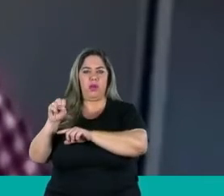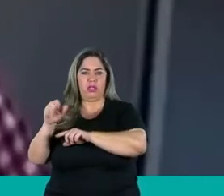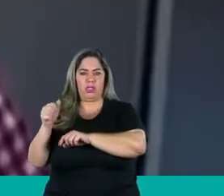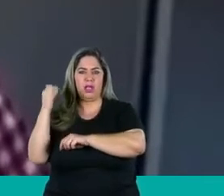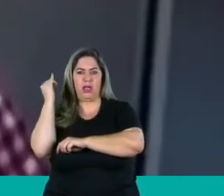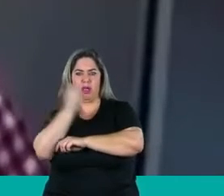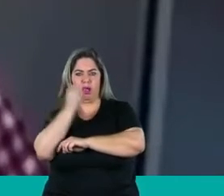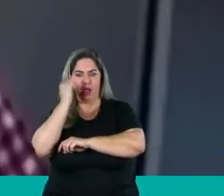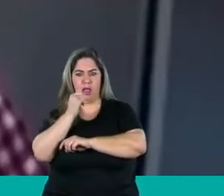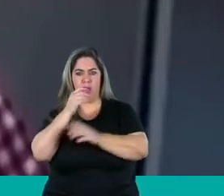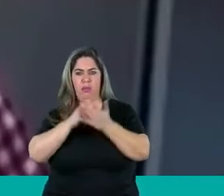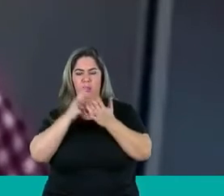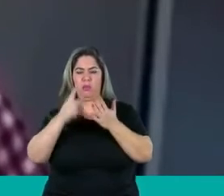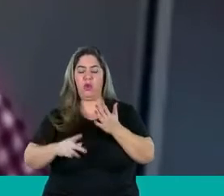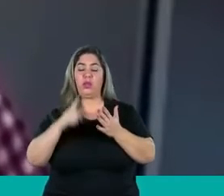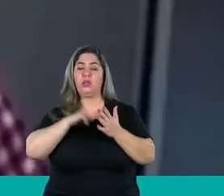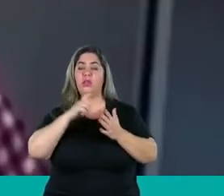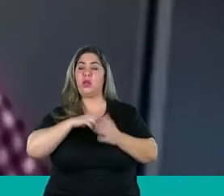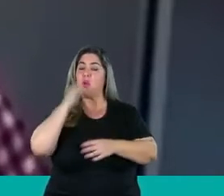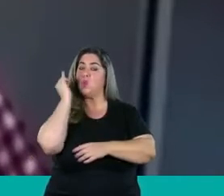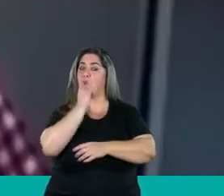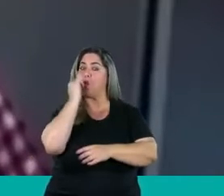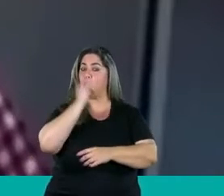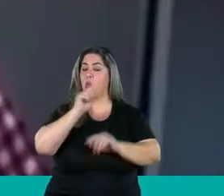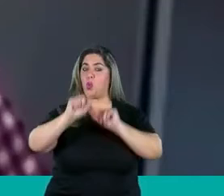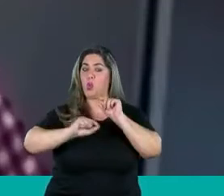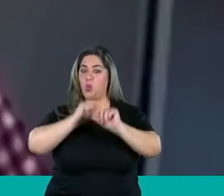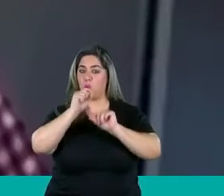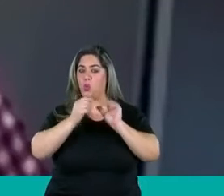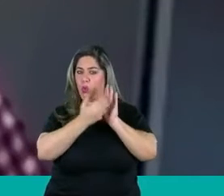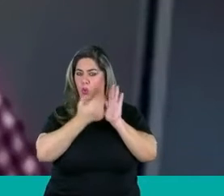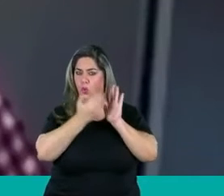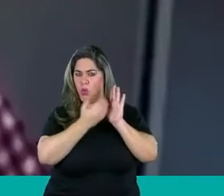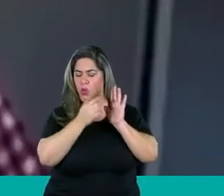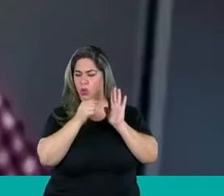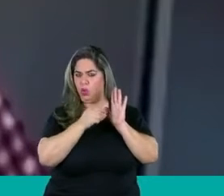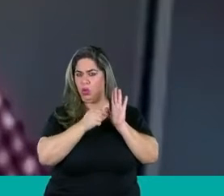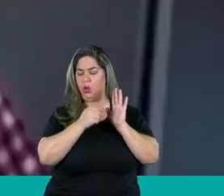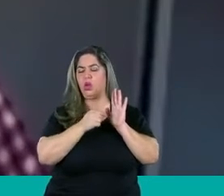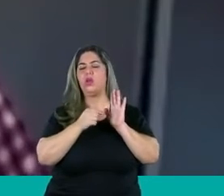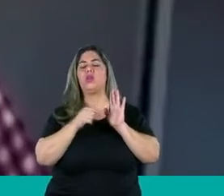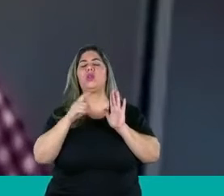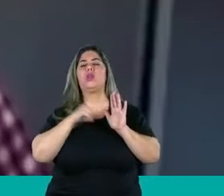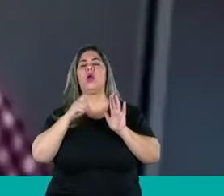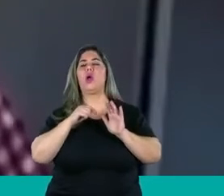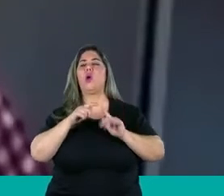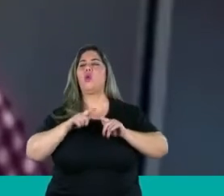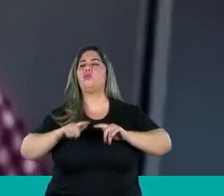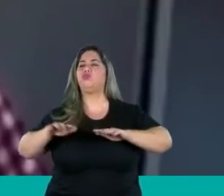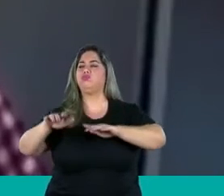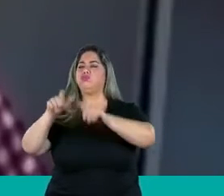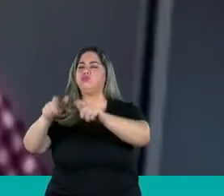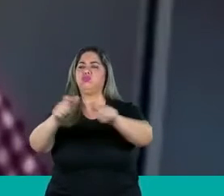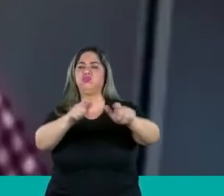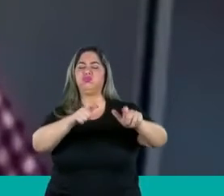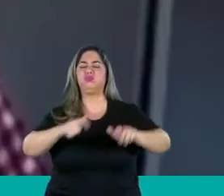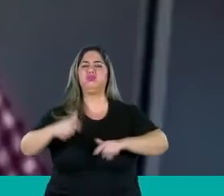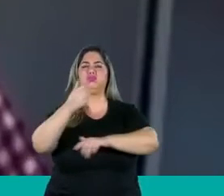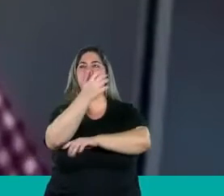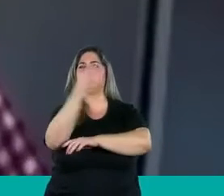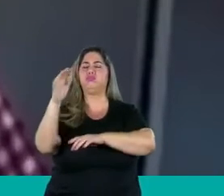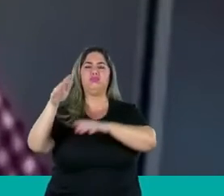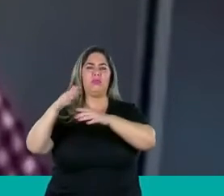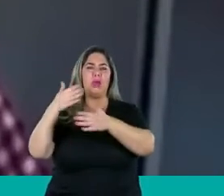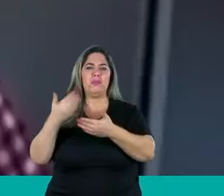em uma complexa espiral narrativa que escancara não apenas os paraísos perdidos, as intolerâncias vorazes,